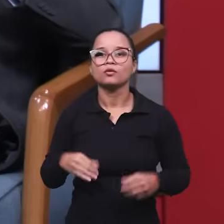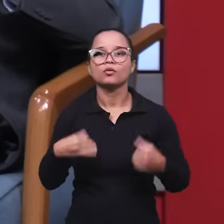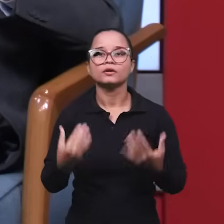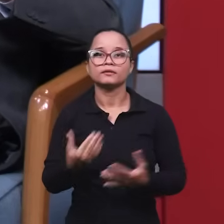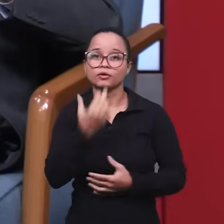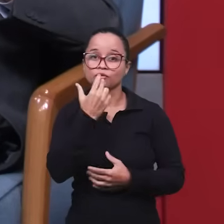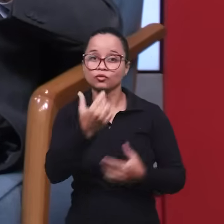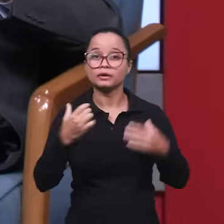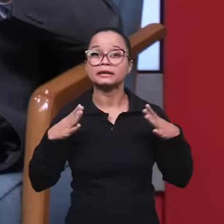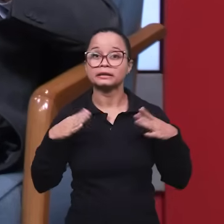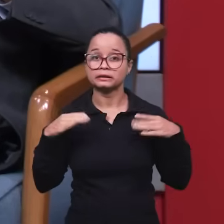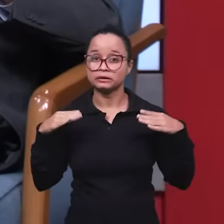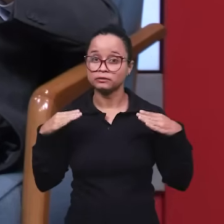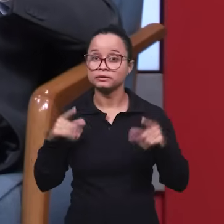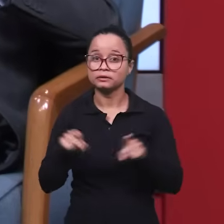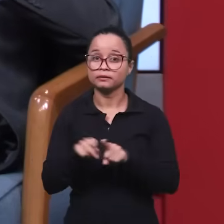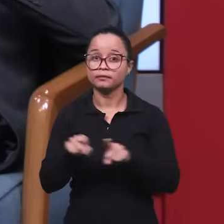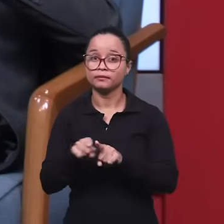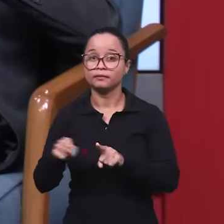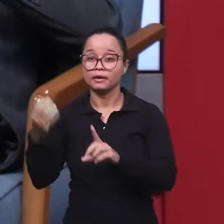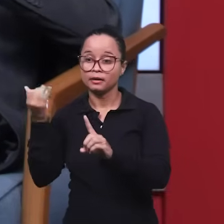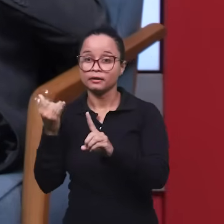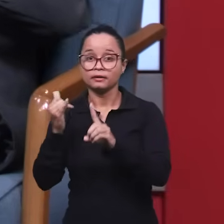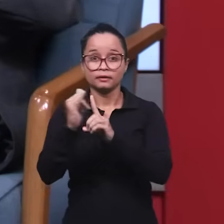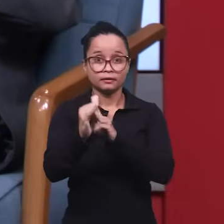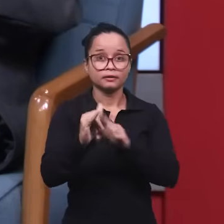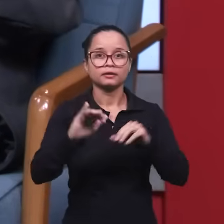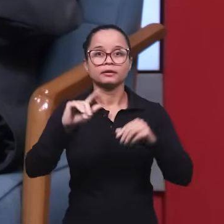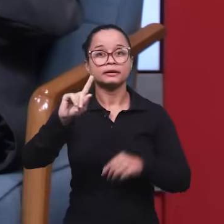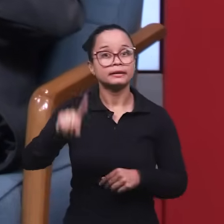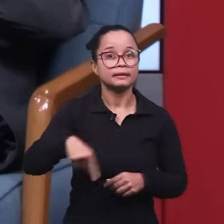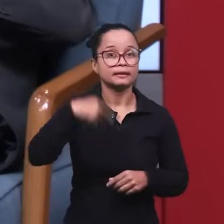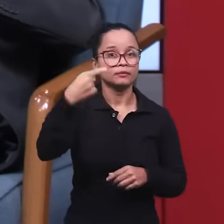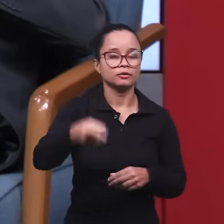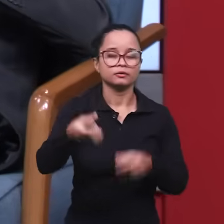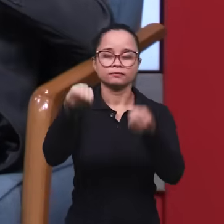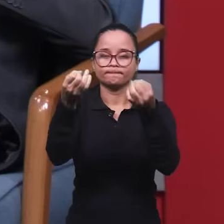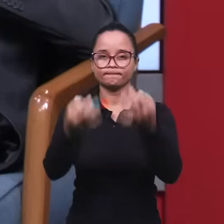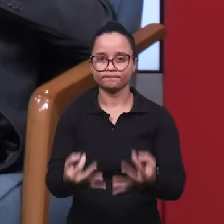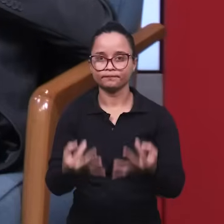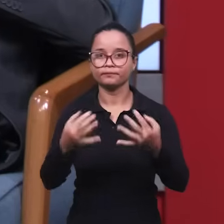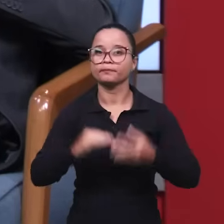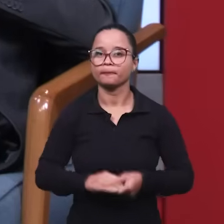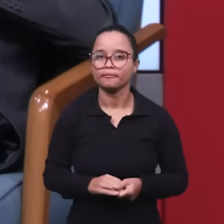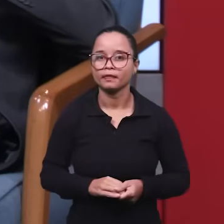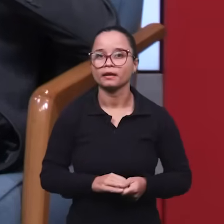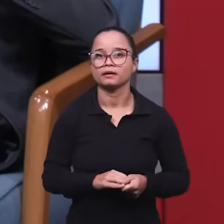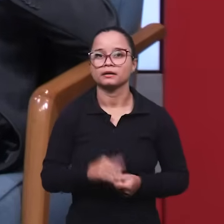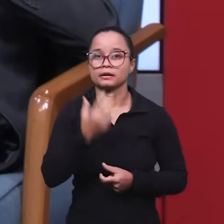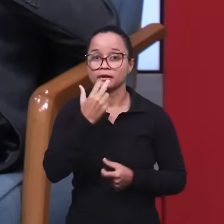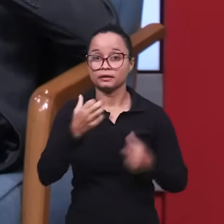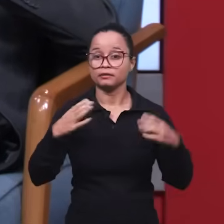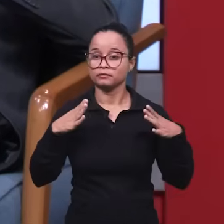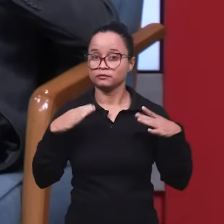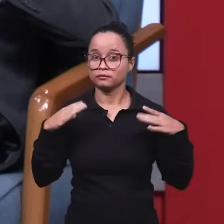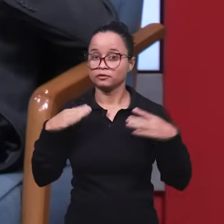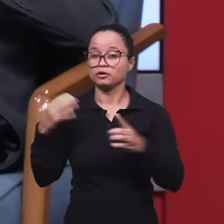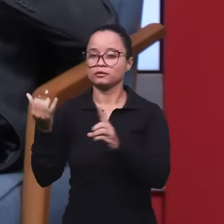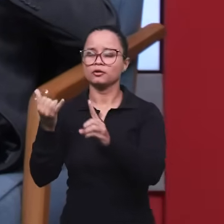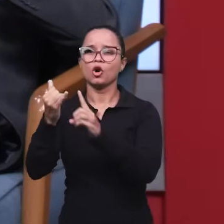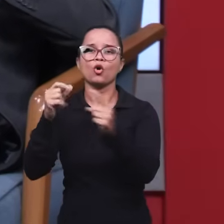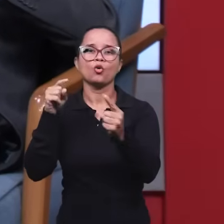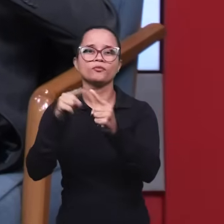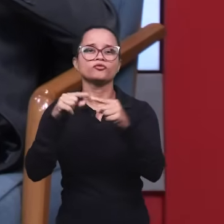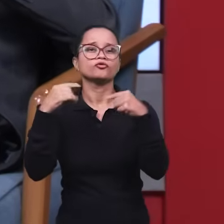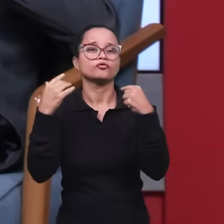observação sobre o dom de línguas e a interpretação. É um caso que nós vamos falar depois, né? A língua e a